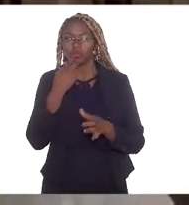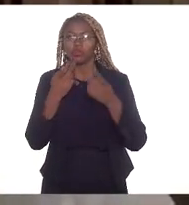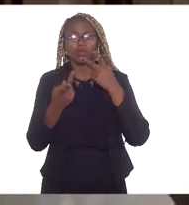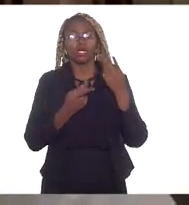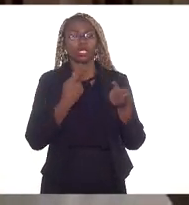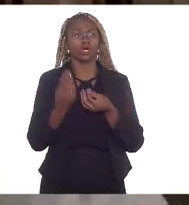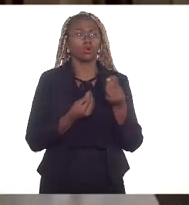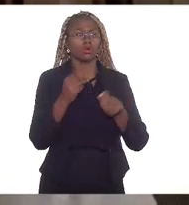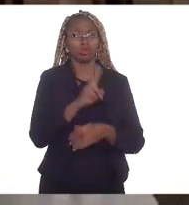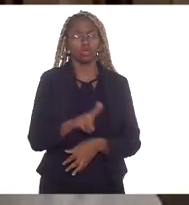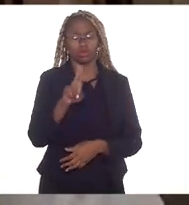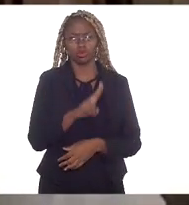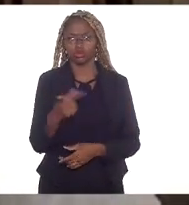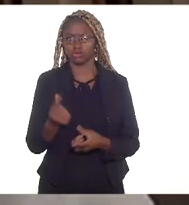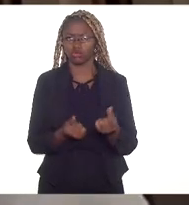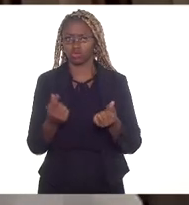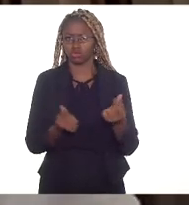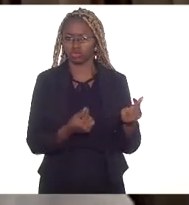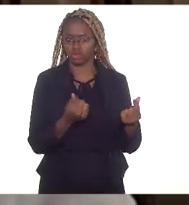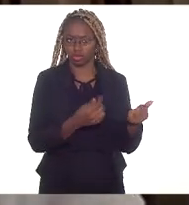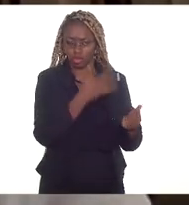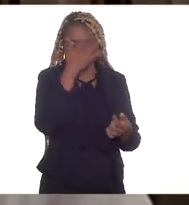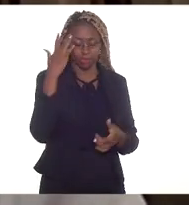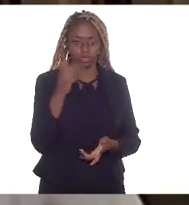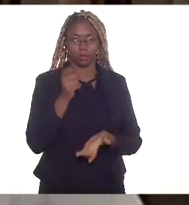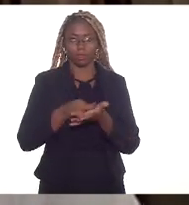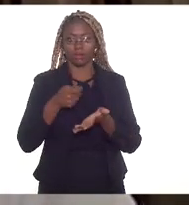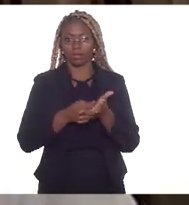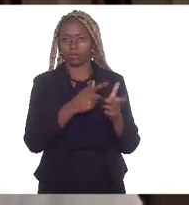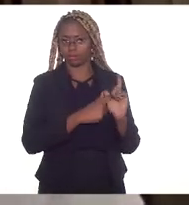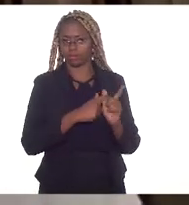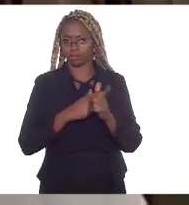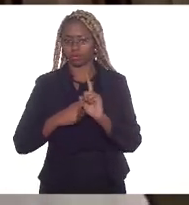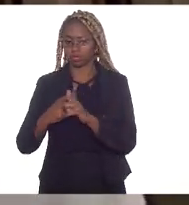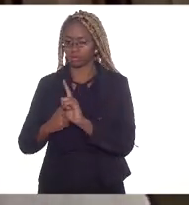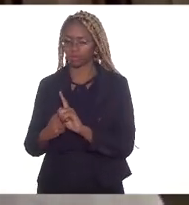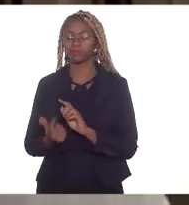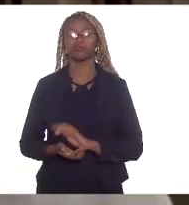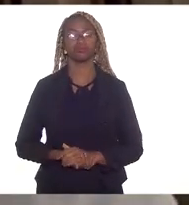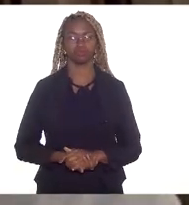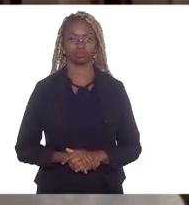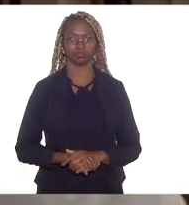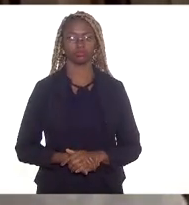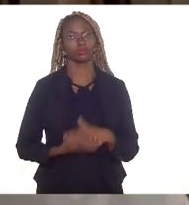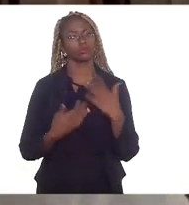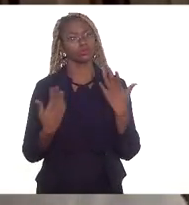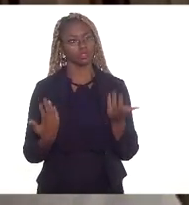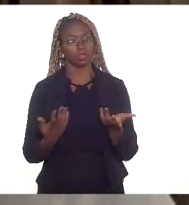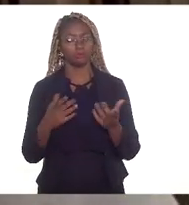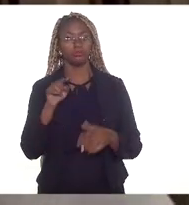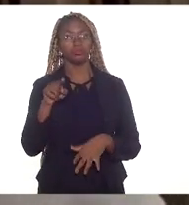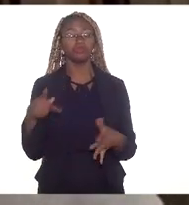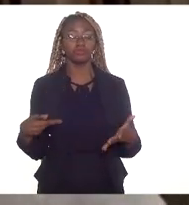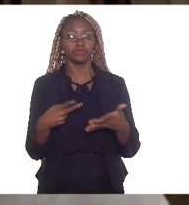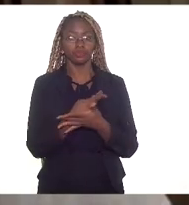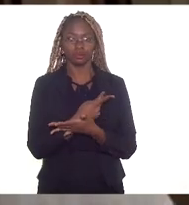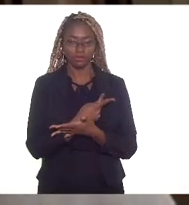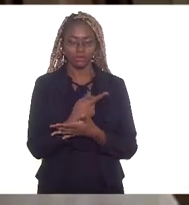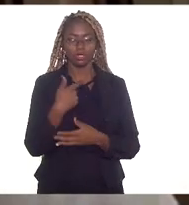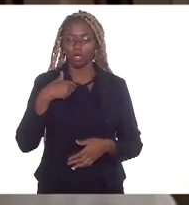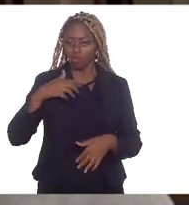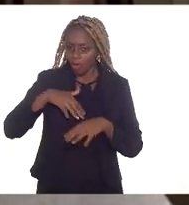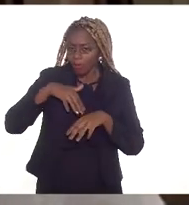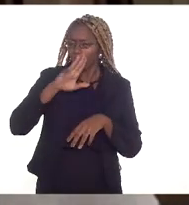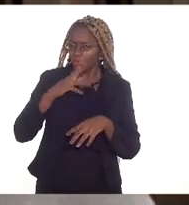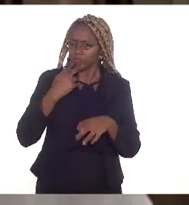do dinheiro do nosso contribuinte, dos recursos oriundos dos nossos contribuintes. E, para que isso aconteça, eu vou um pouquinho mais